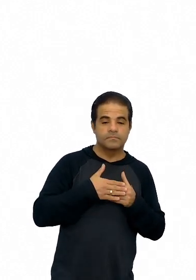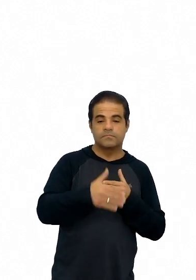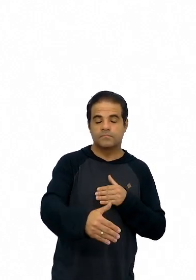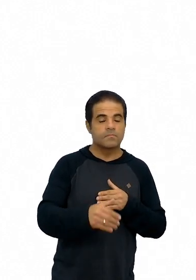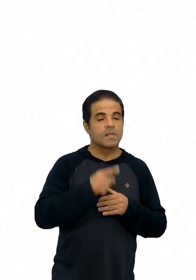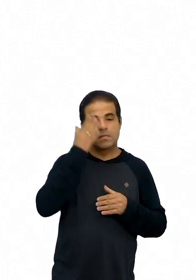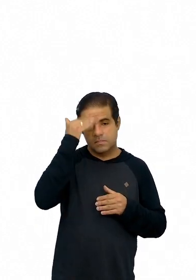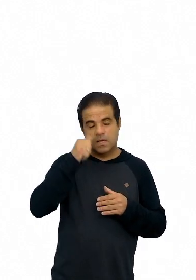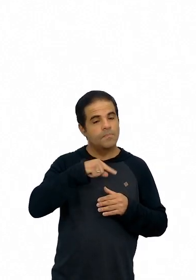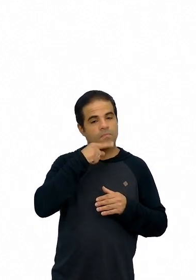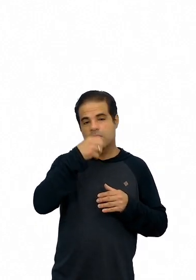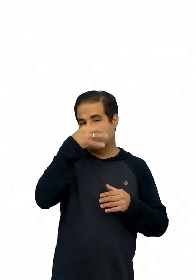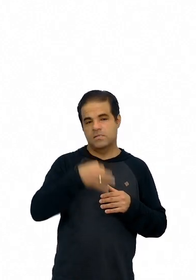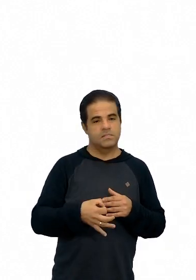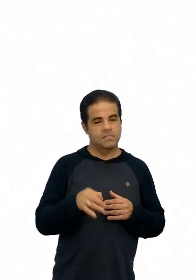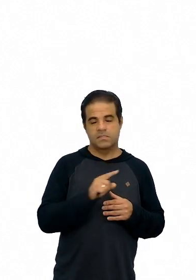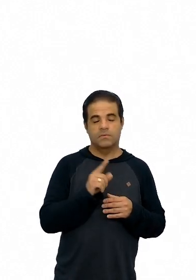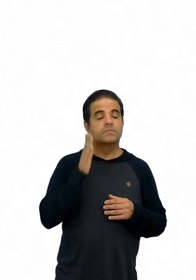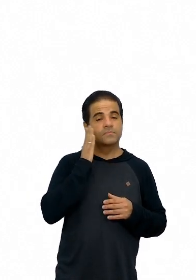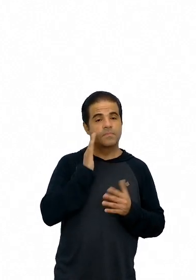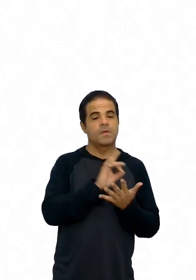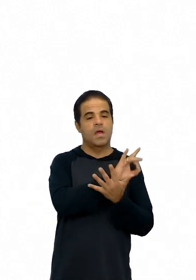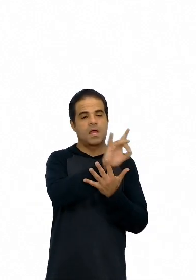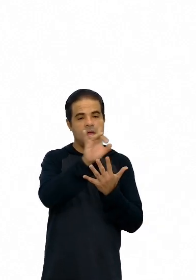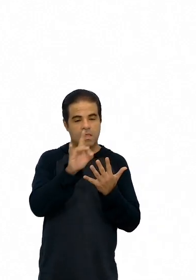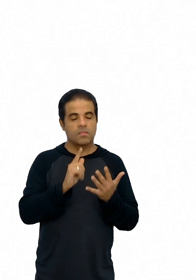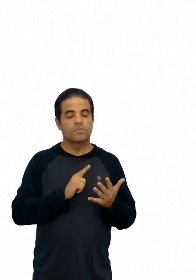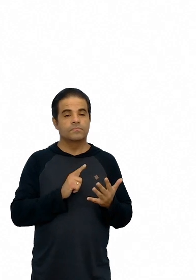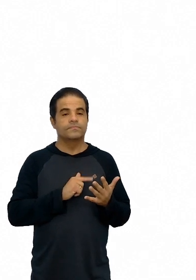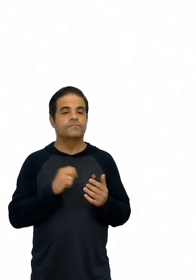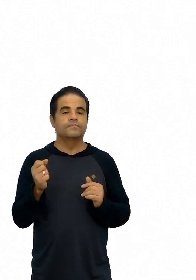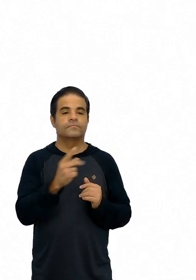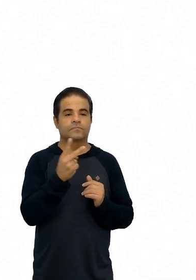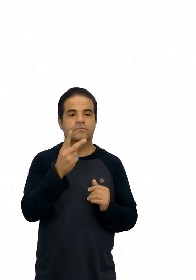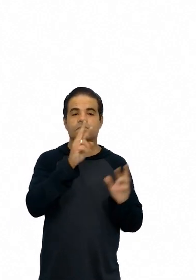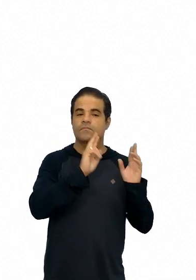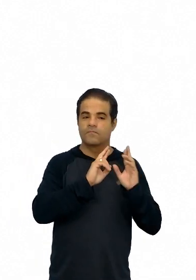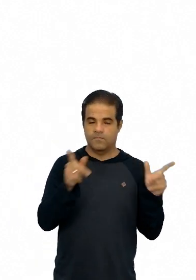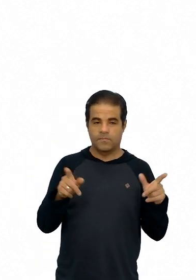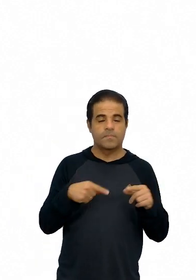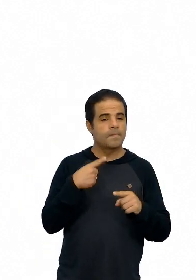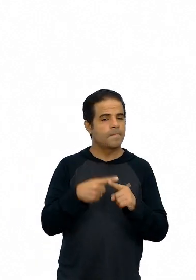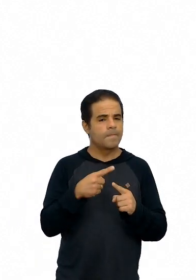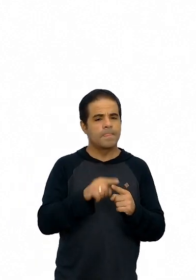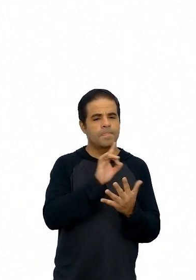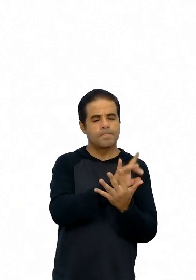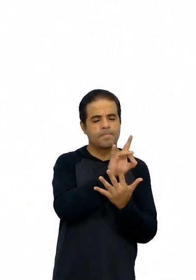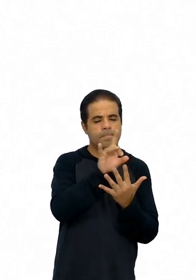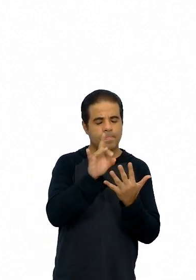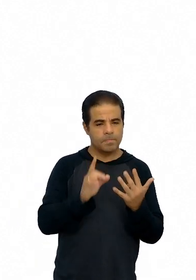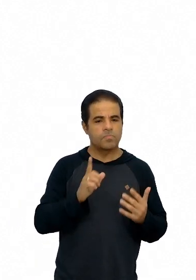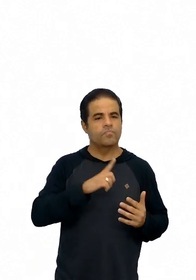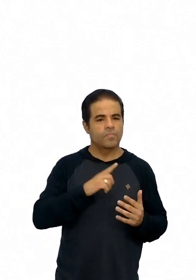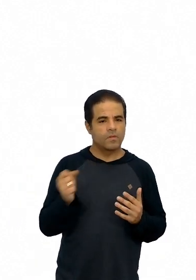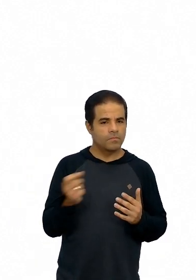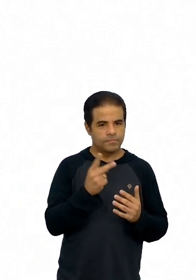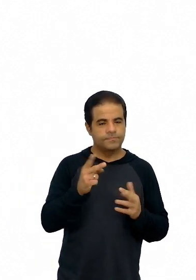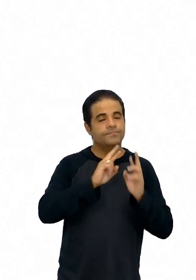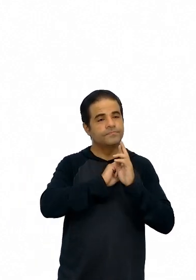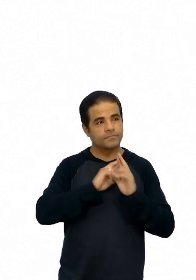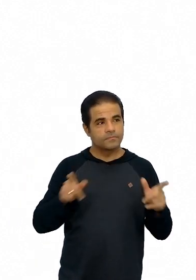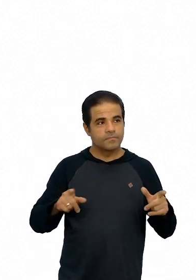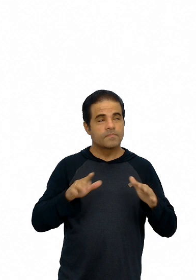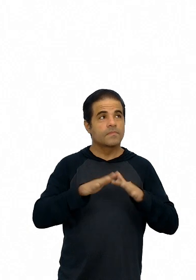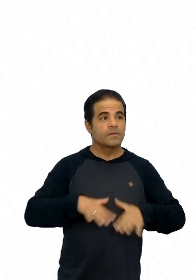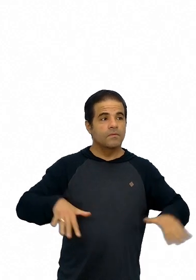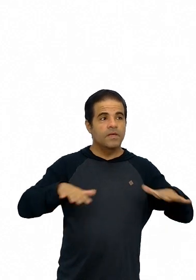dar certo. A gente sabe que cada um vai ter um valor diferente. E por que cada um vai ter um valor diferente? Porque cada um